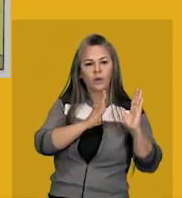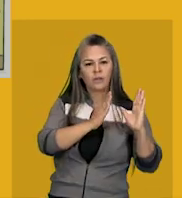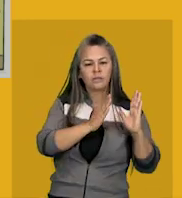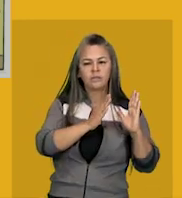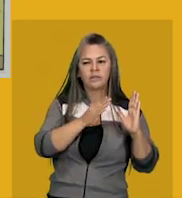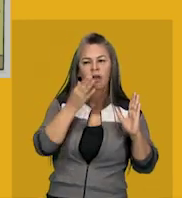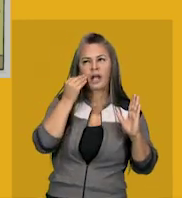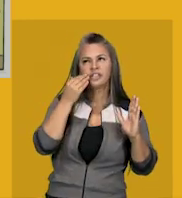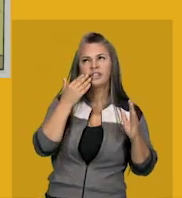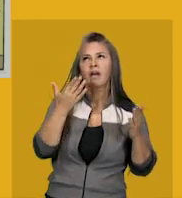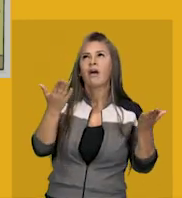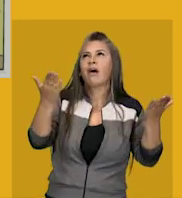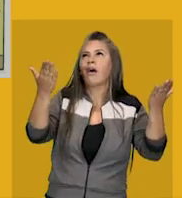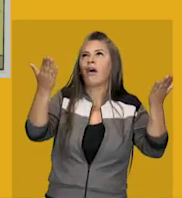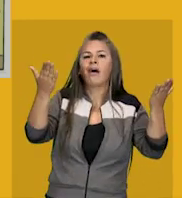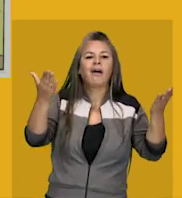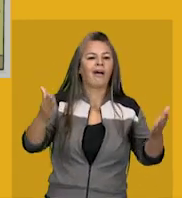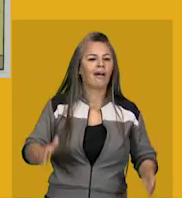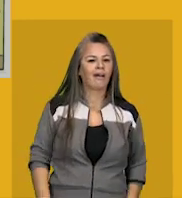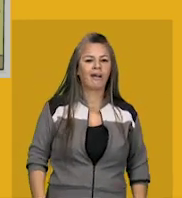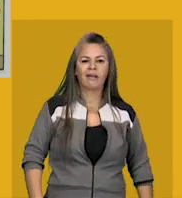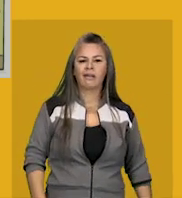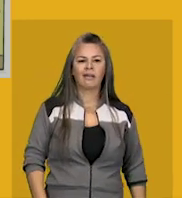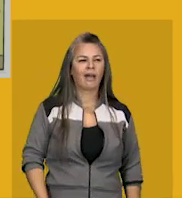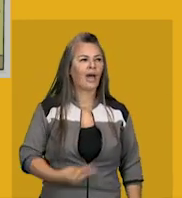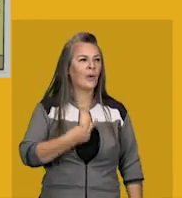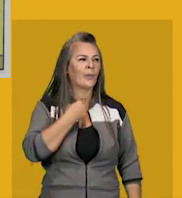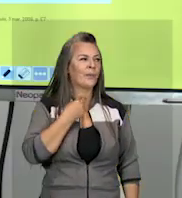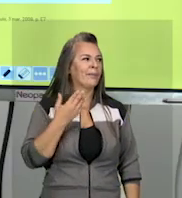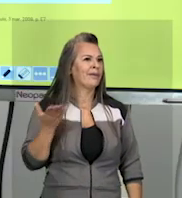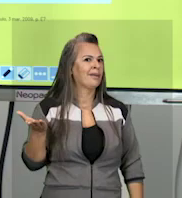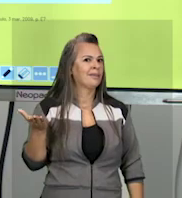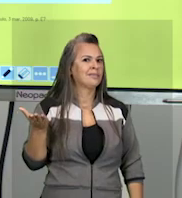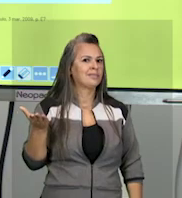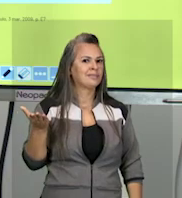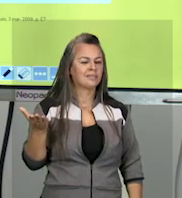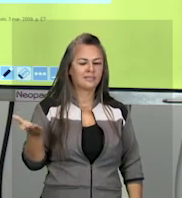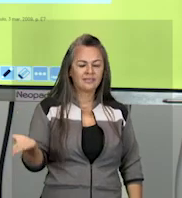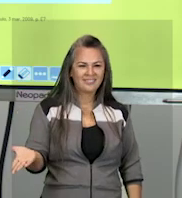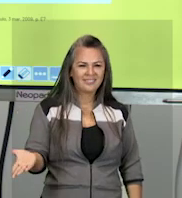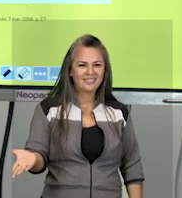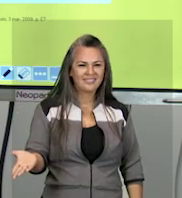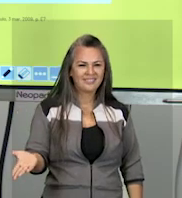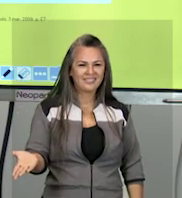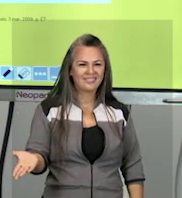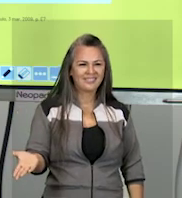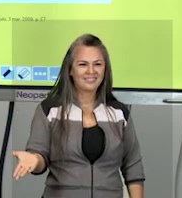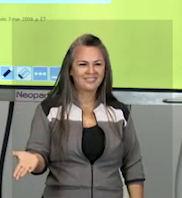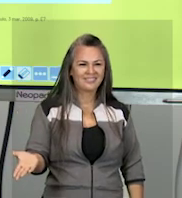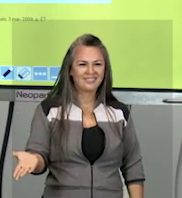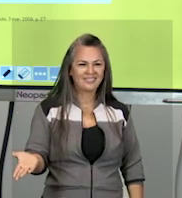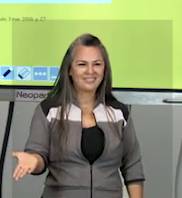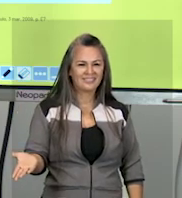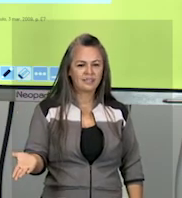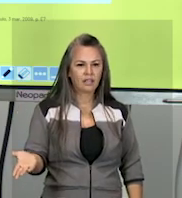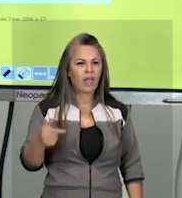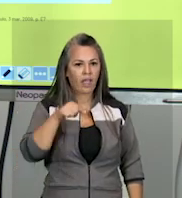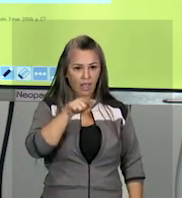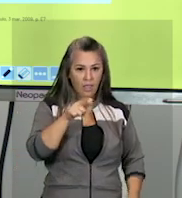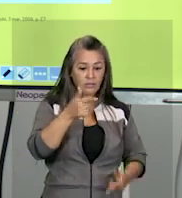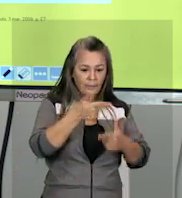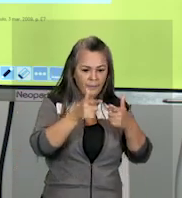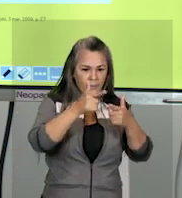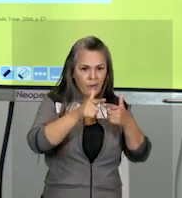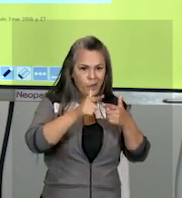né? Ocupado com os grandes dilemas da vida. Quer dizer, isso não é um dilema da vida. O